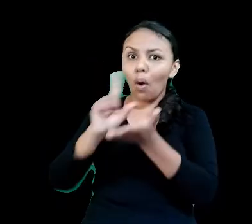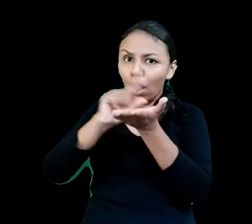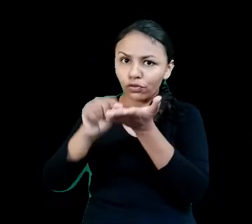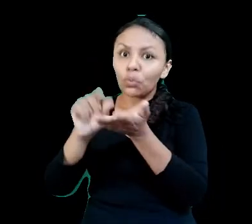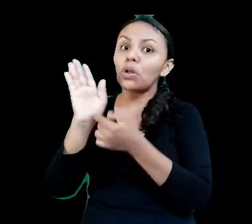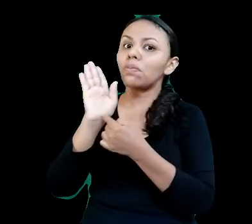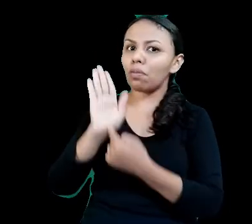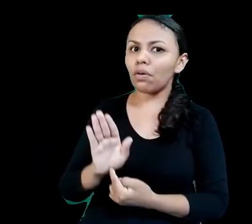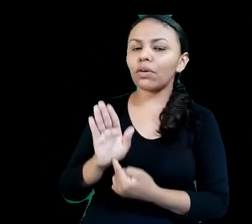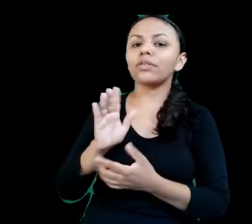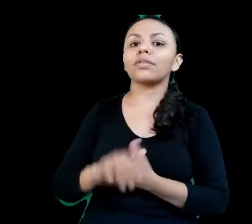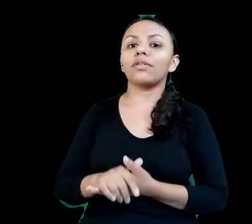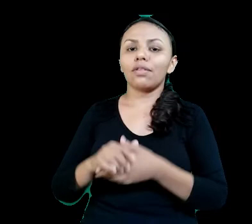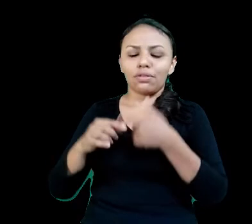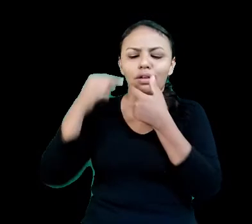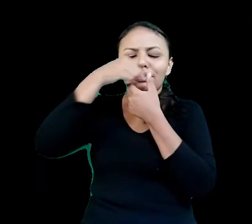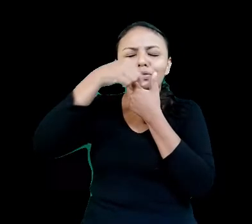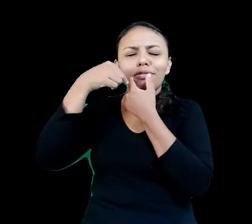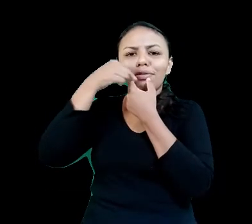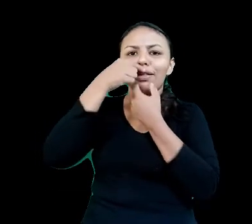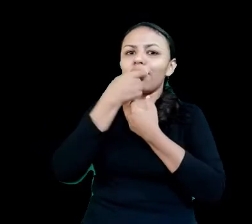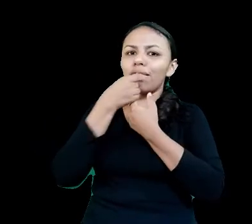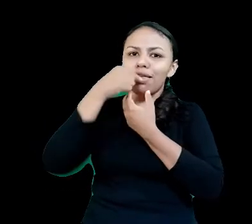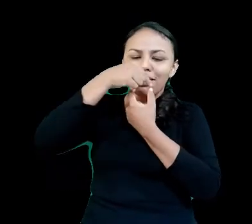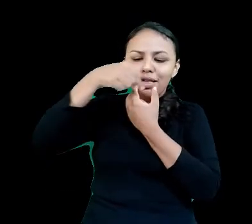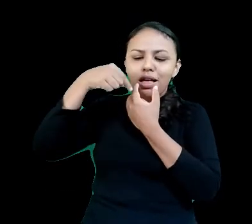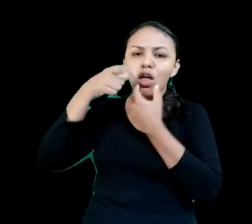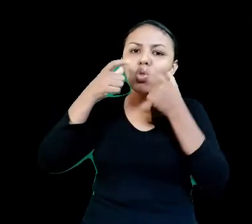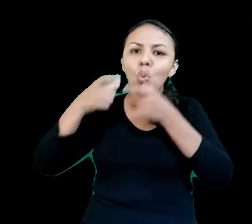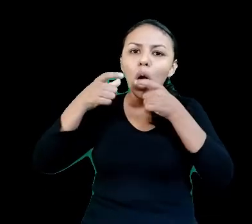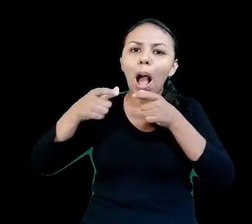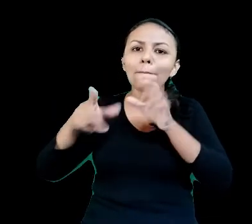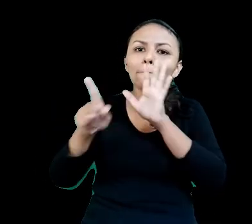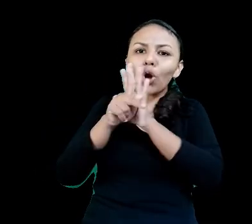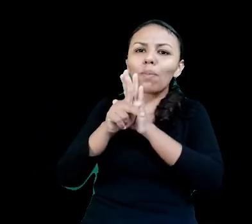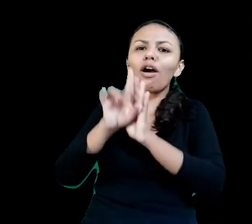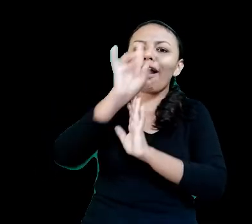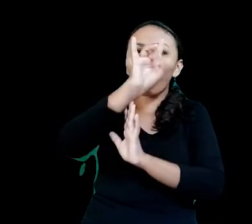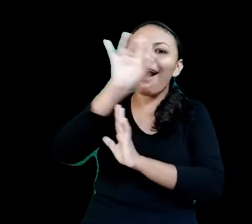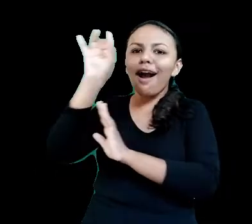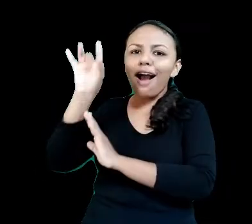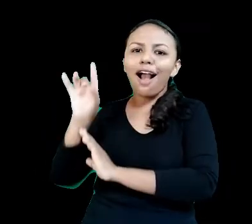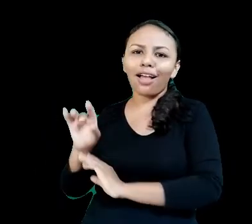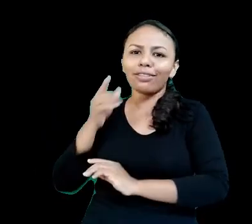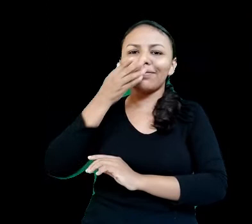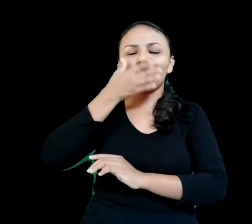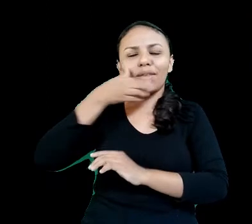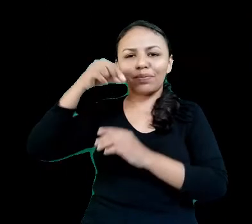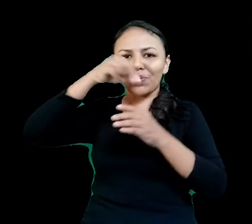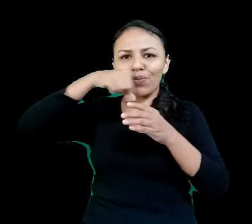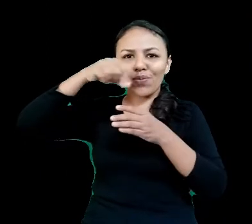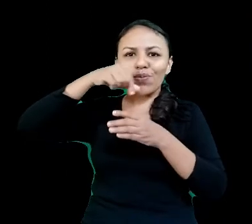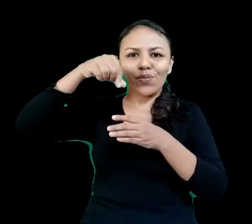destaca nessas papilas gustativas regiões específicas para cada tipo de adoçante,